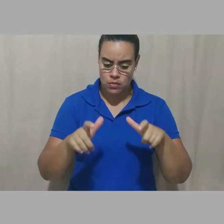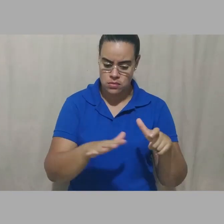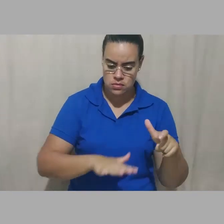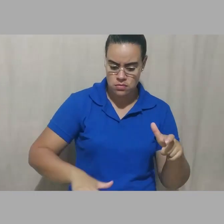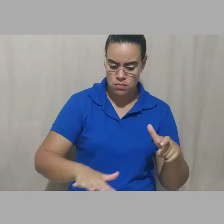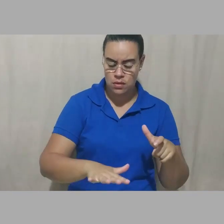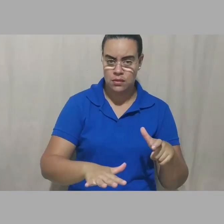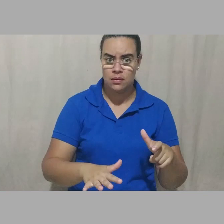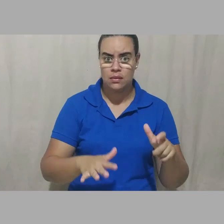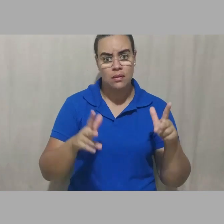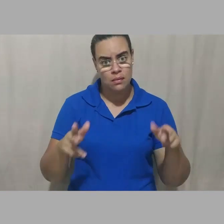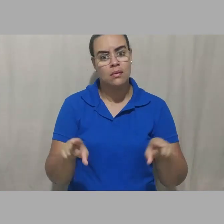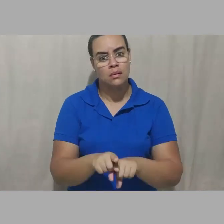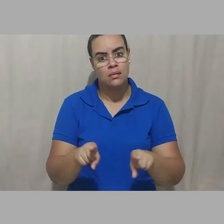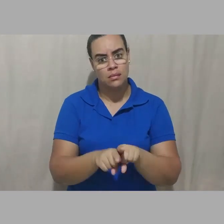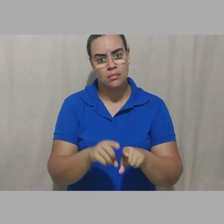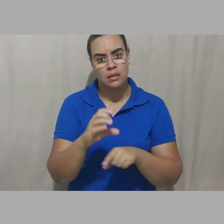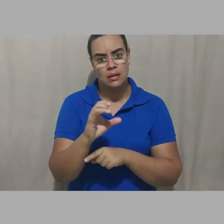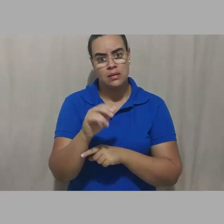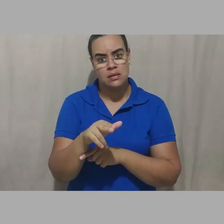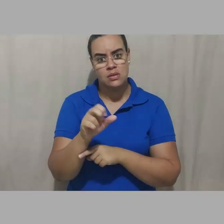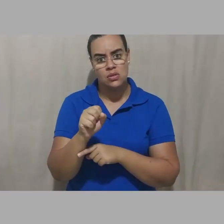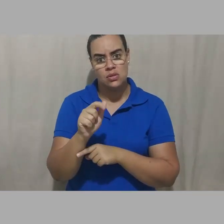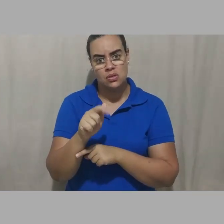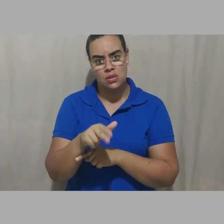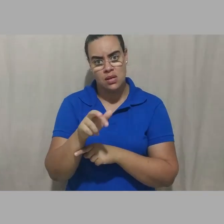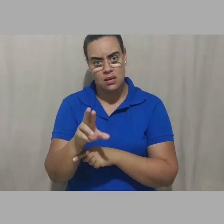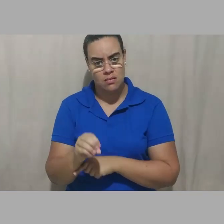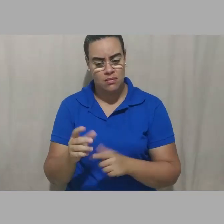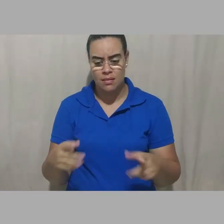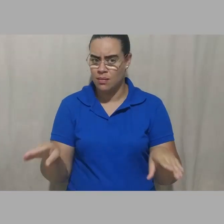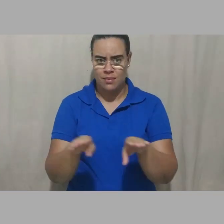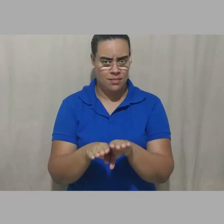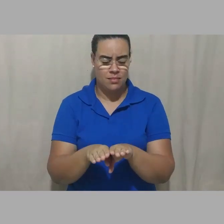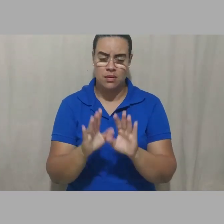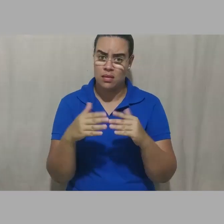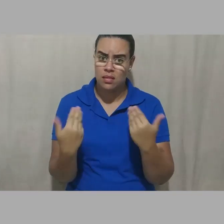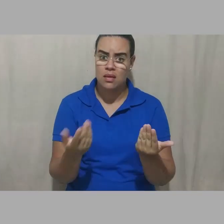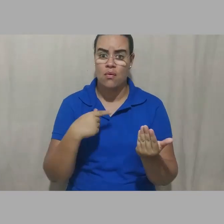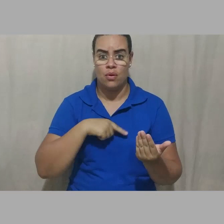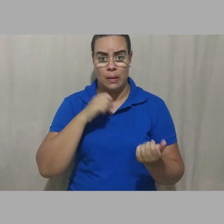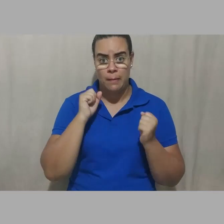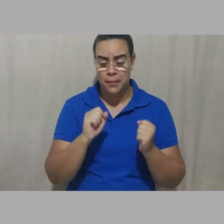tempo e espaço, assim como a cisgeneridade. Então, se a gente pode